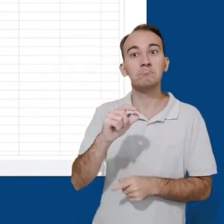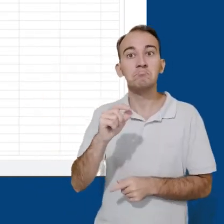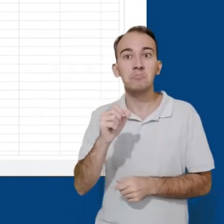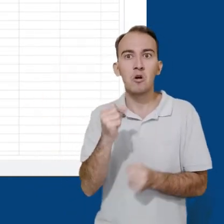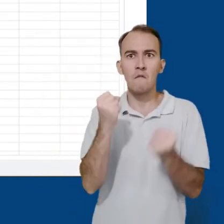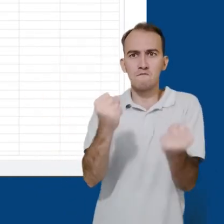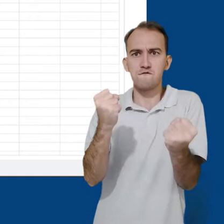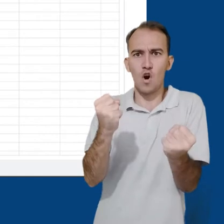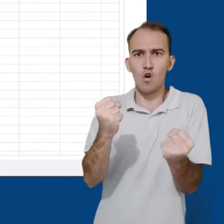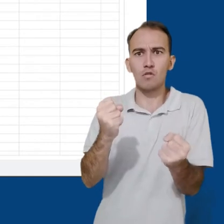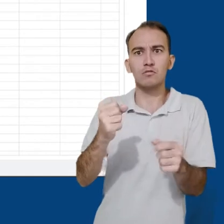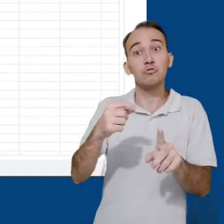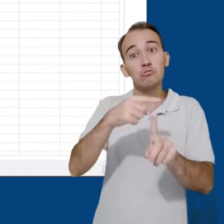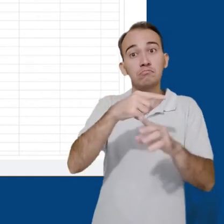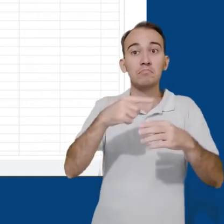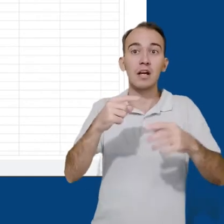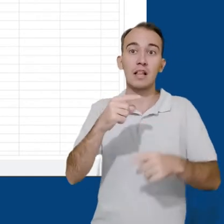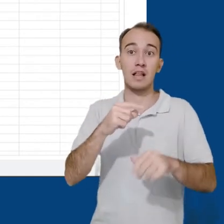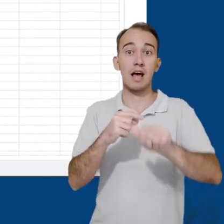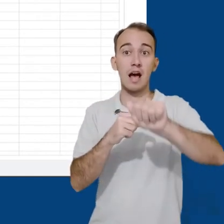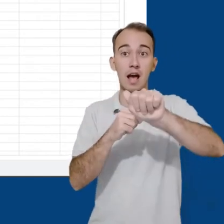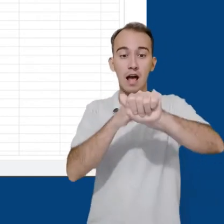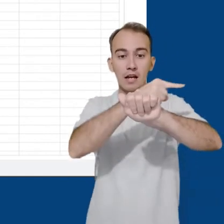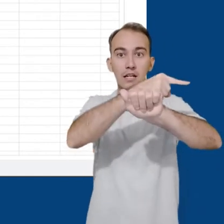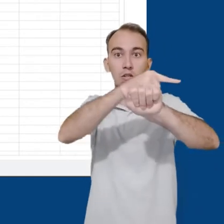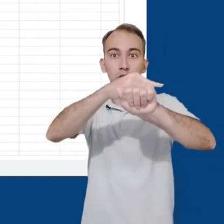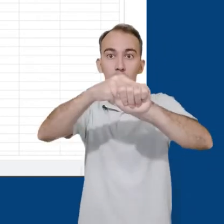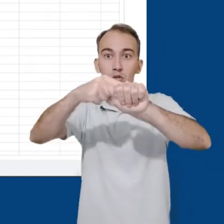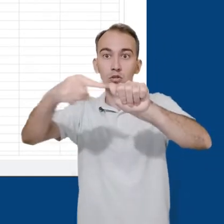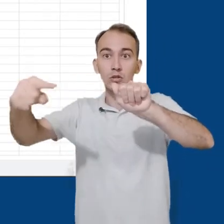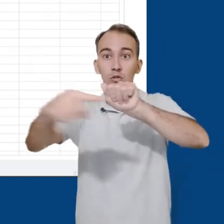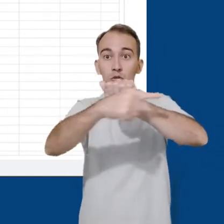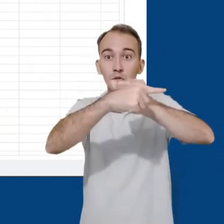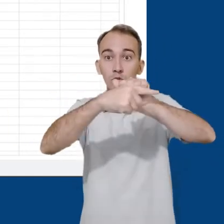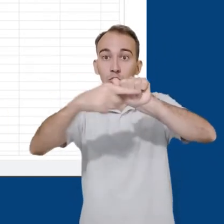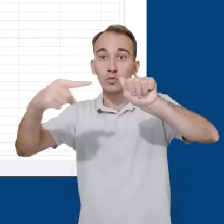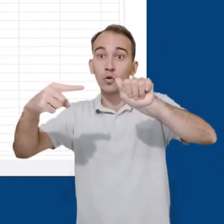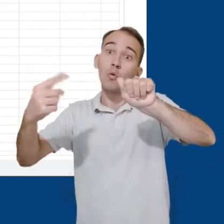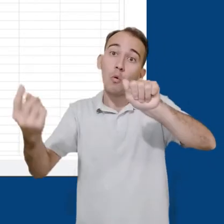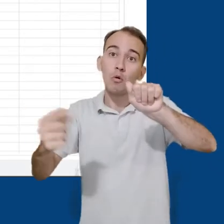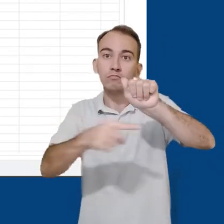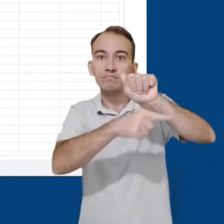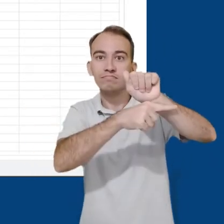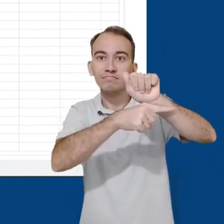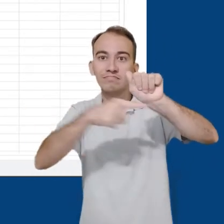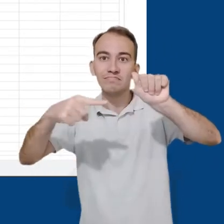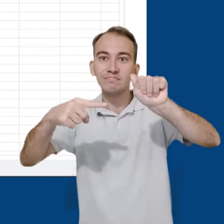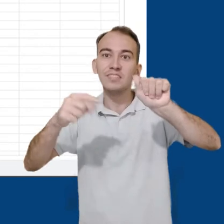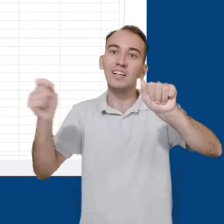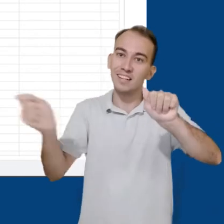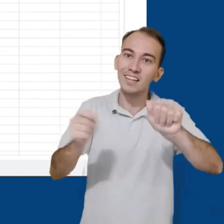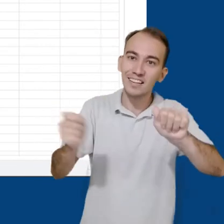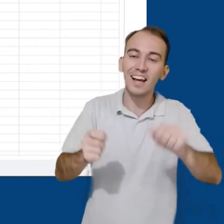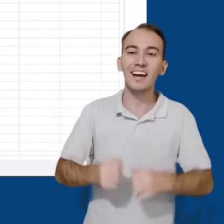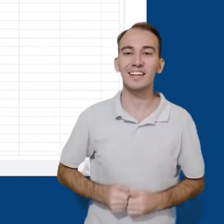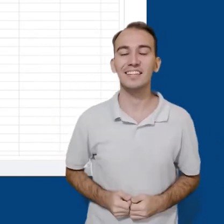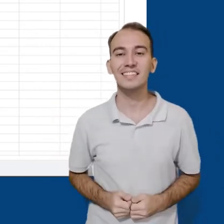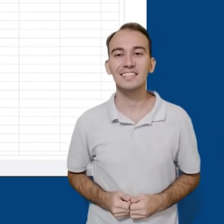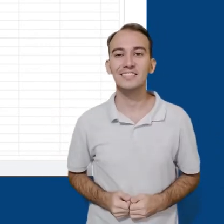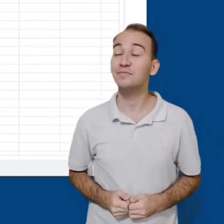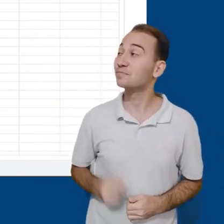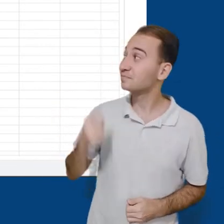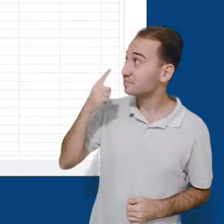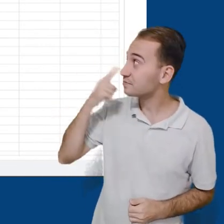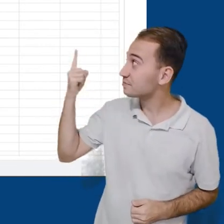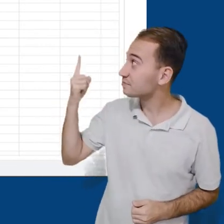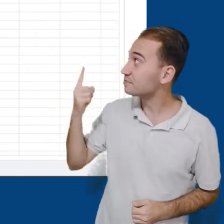como itálico e taxado e aqui podemos alterar também a cor o balde de tinta nos permite mudar a cor